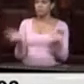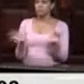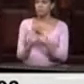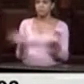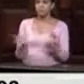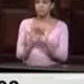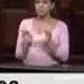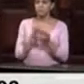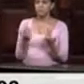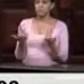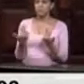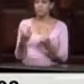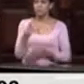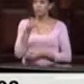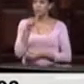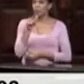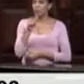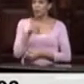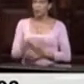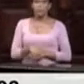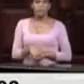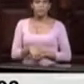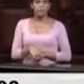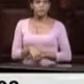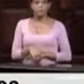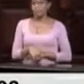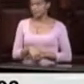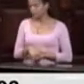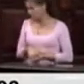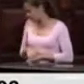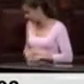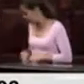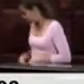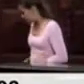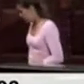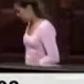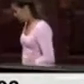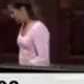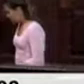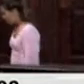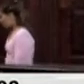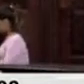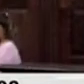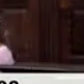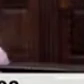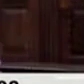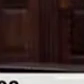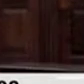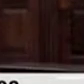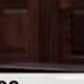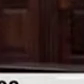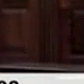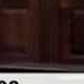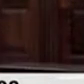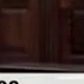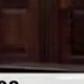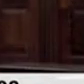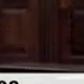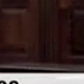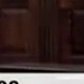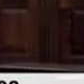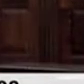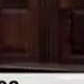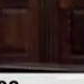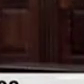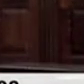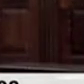como água. E o deputado Edson Albertazzi, que não quer ouvir o que